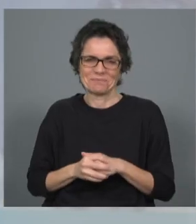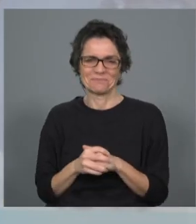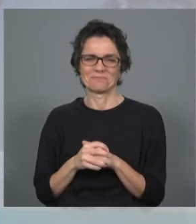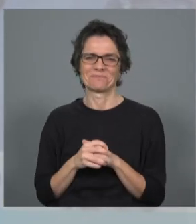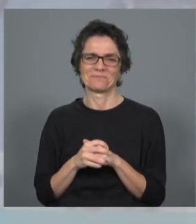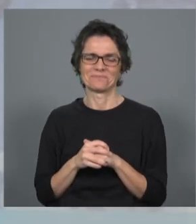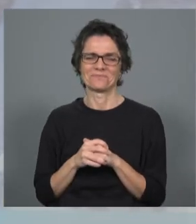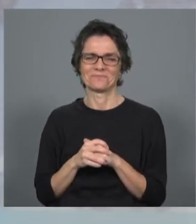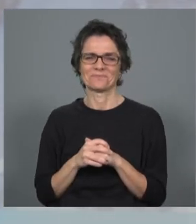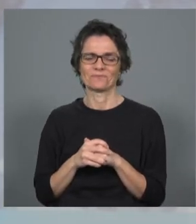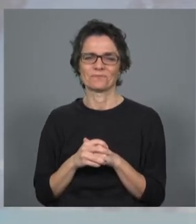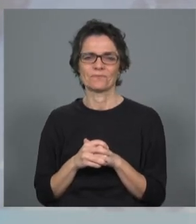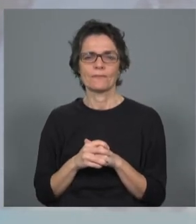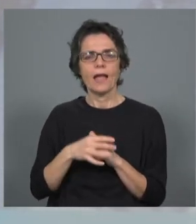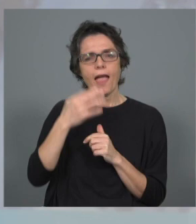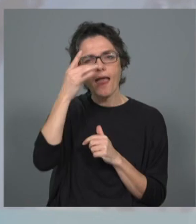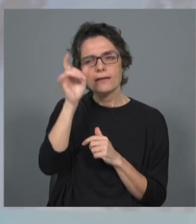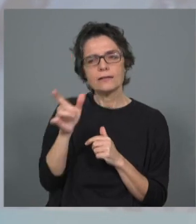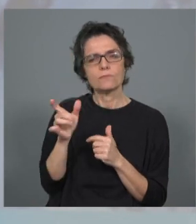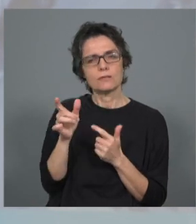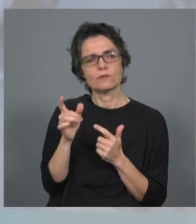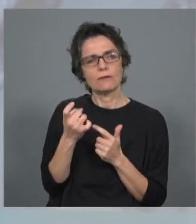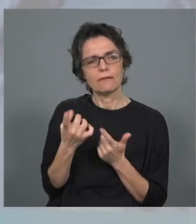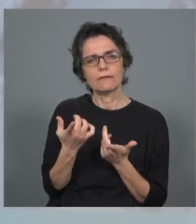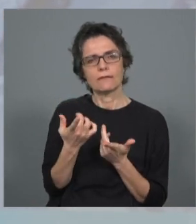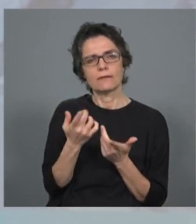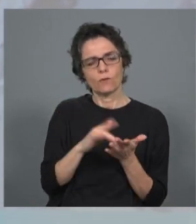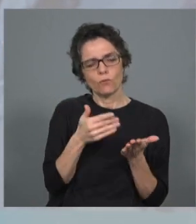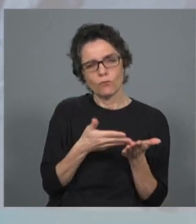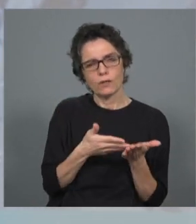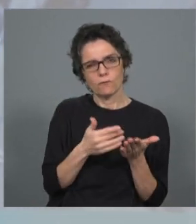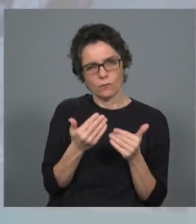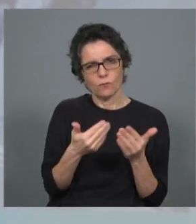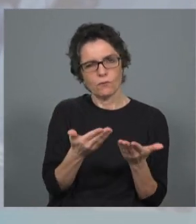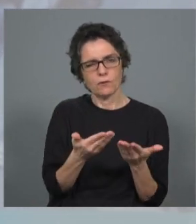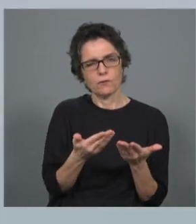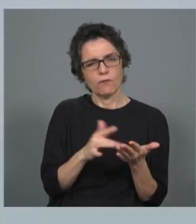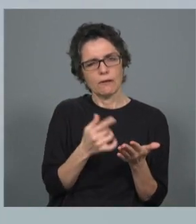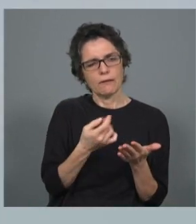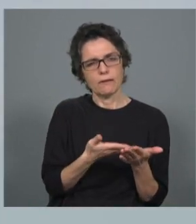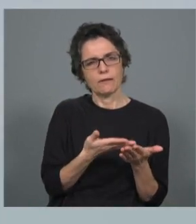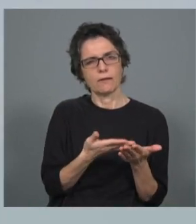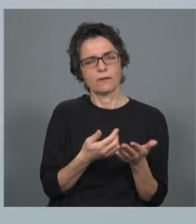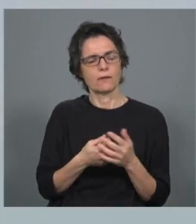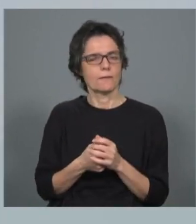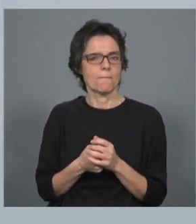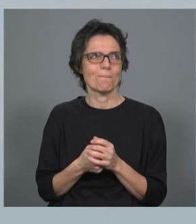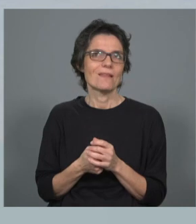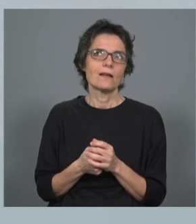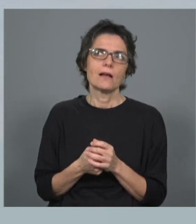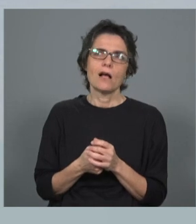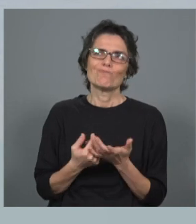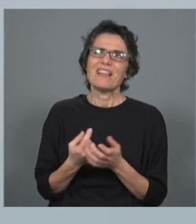leitor necessita desse formato? É impossível se distanciar do formato do livro? Não sei se é uma